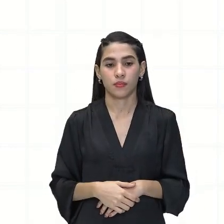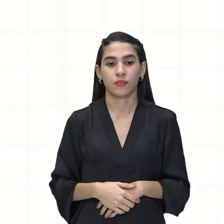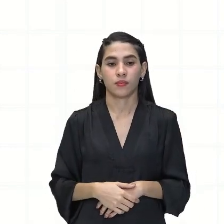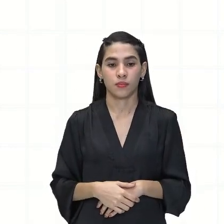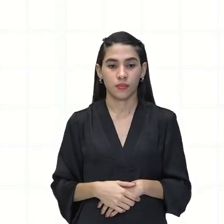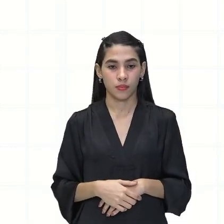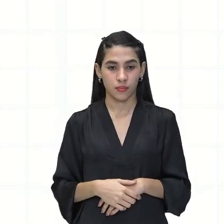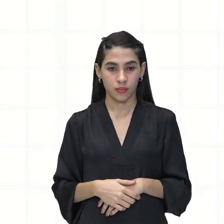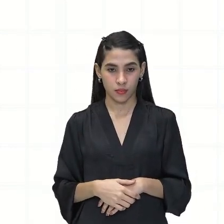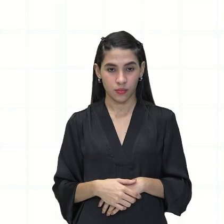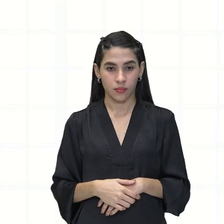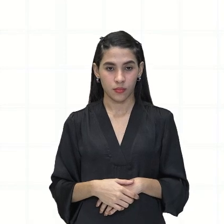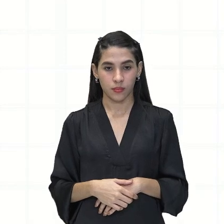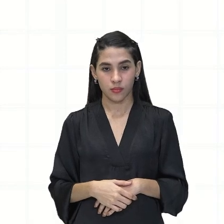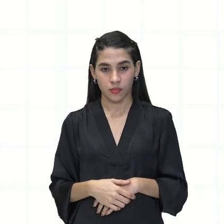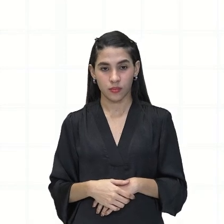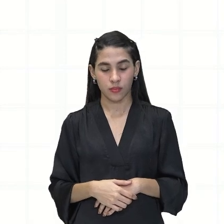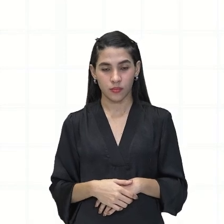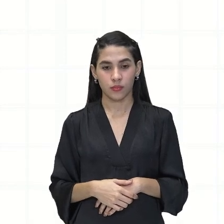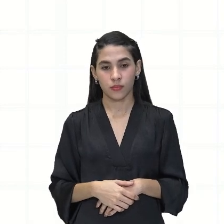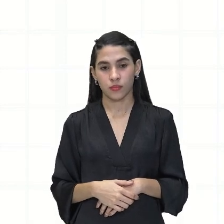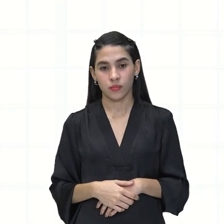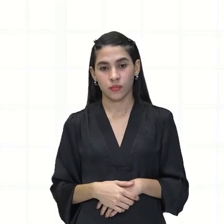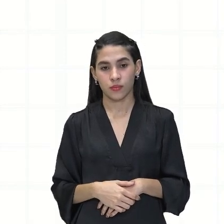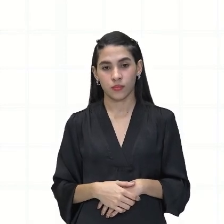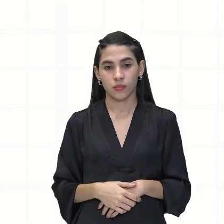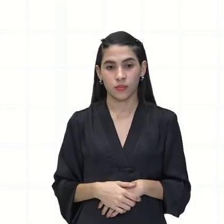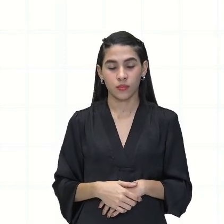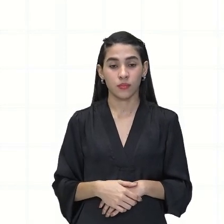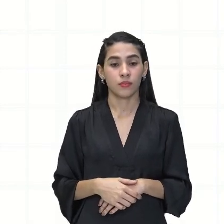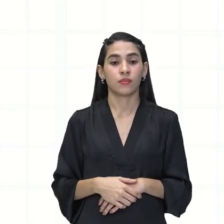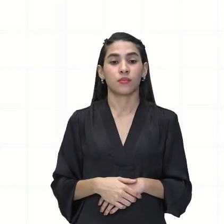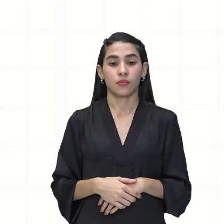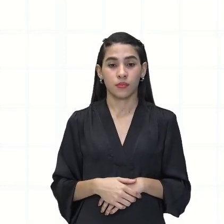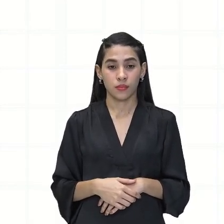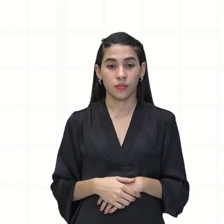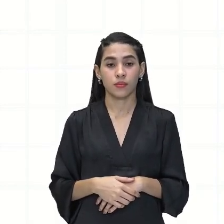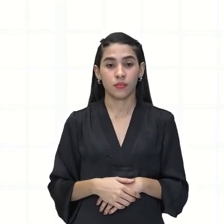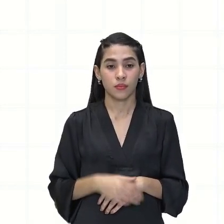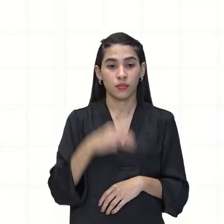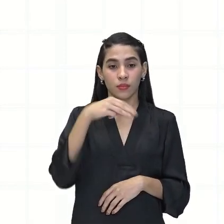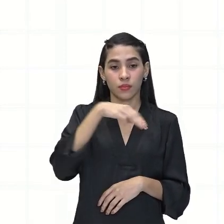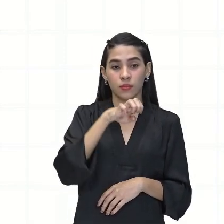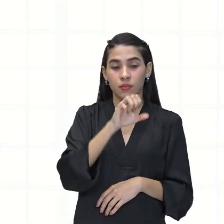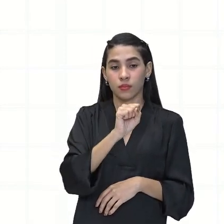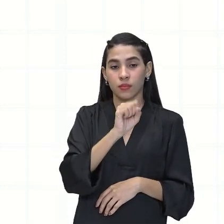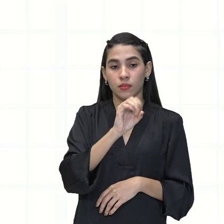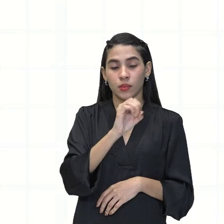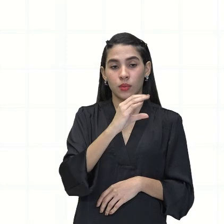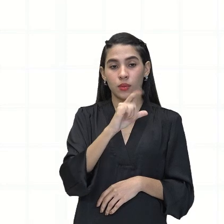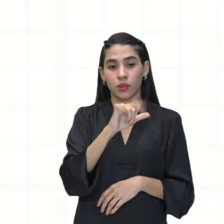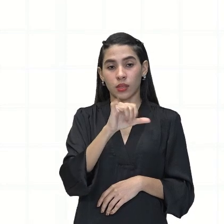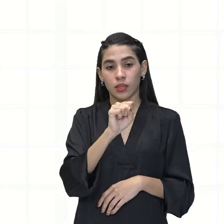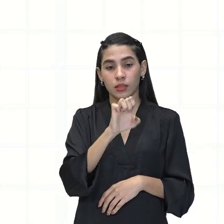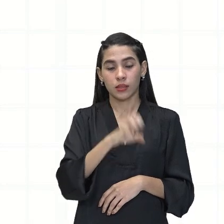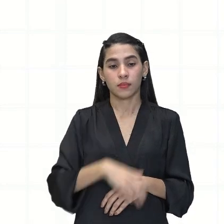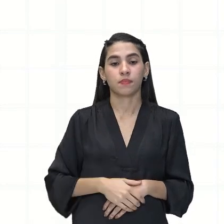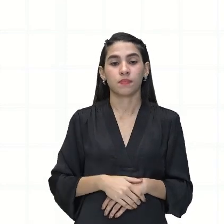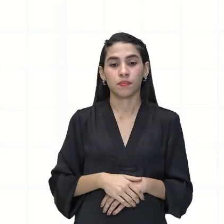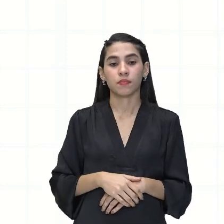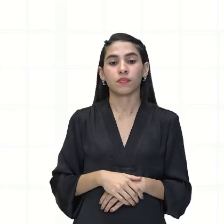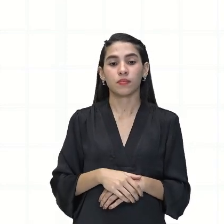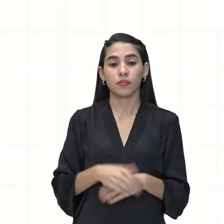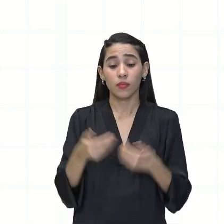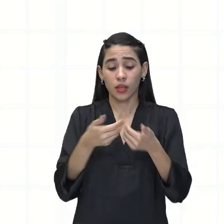tá? Futuro do presente, tá bom? Então, olha só. Mesóclise é o quê? Está bem no meio